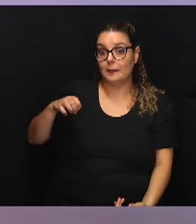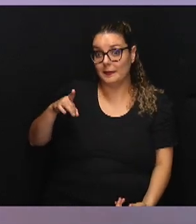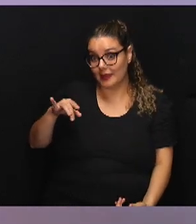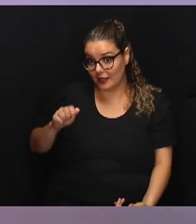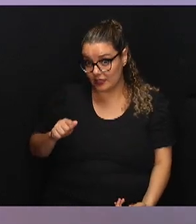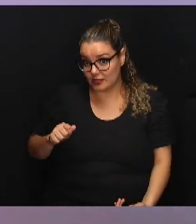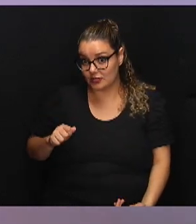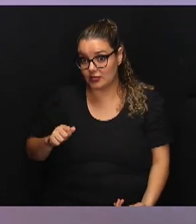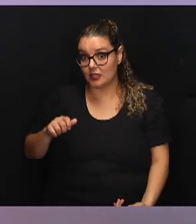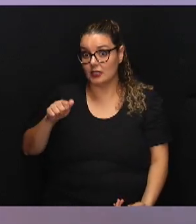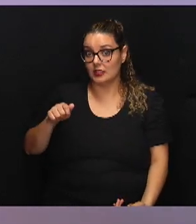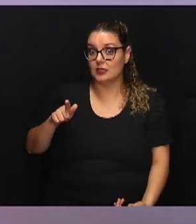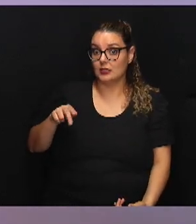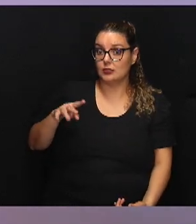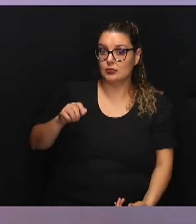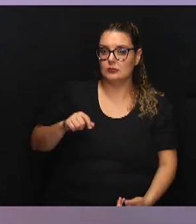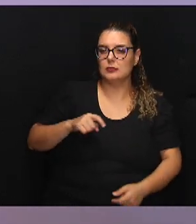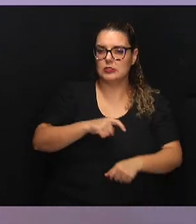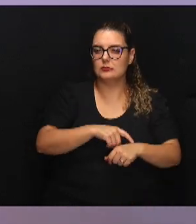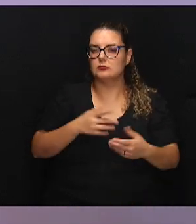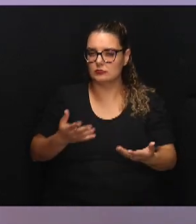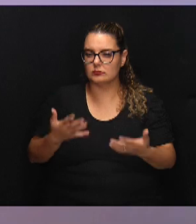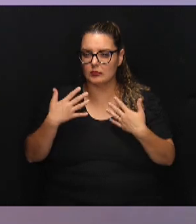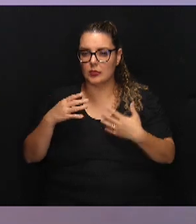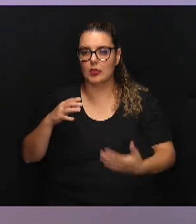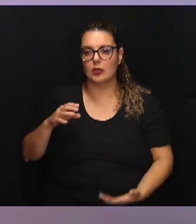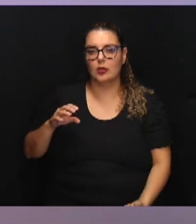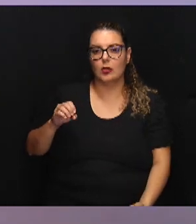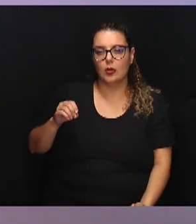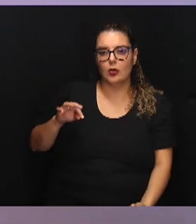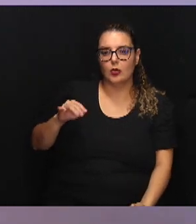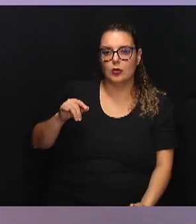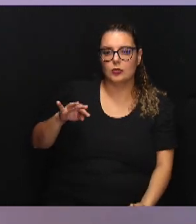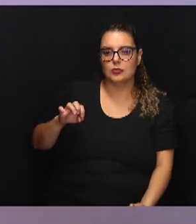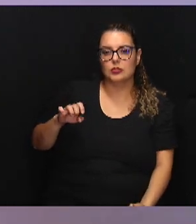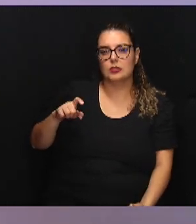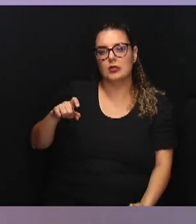Tá, mas agora, essa época do ano, a gente vê muito otite externa por conta de